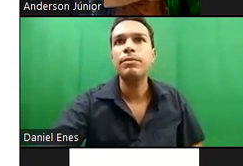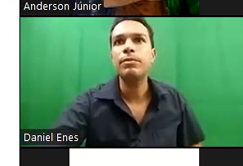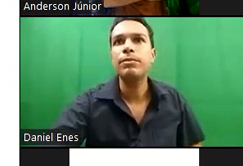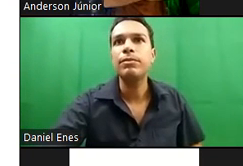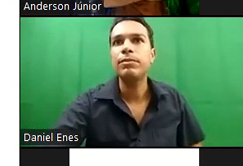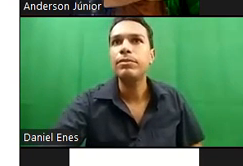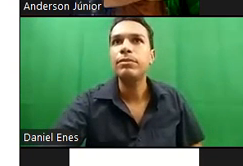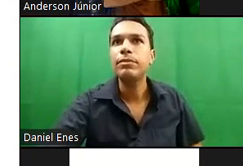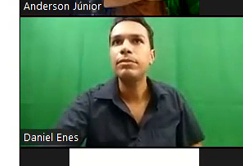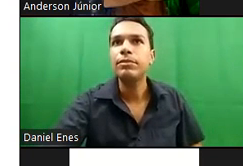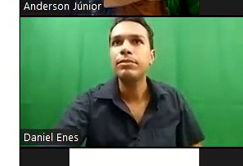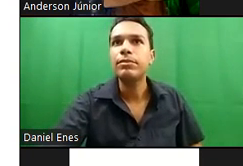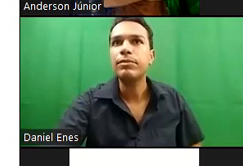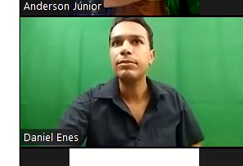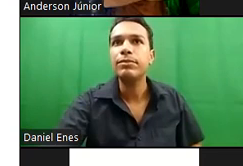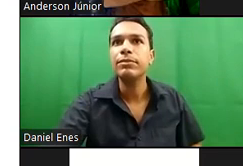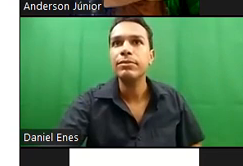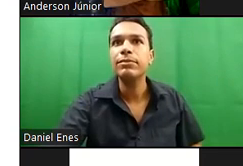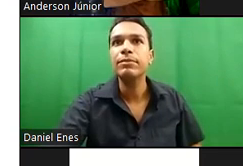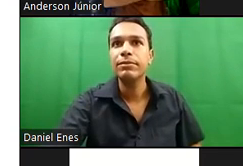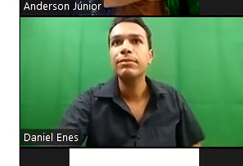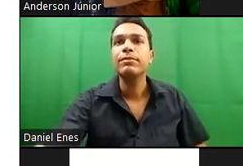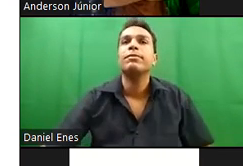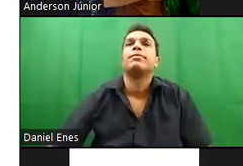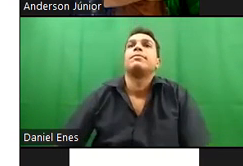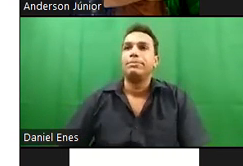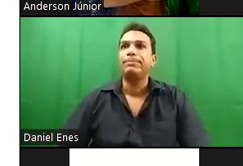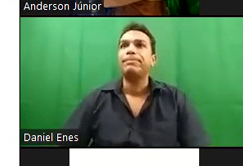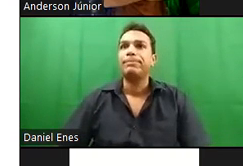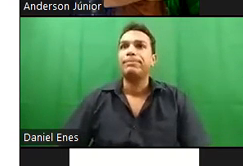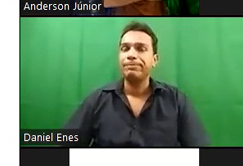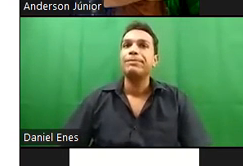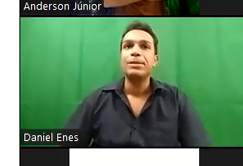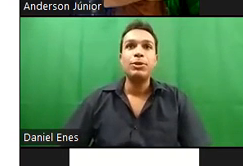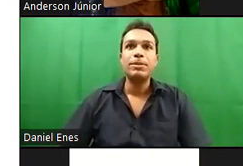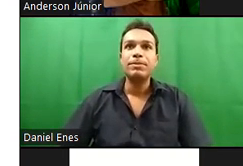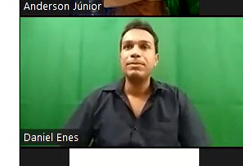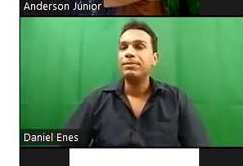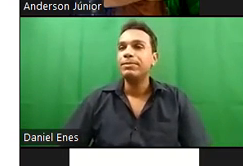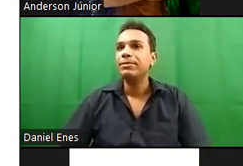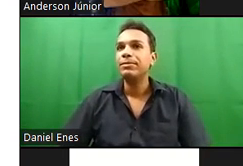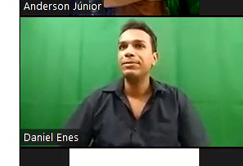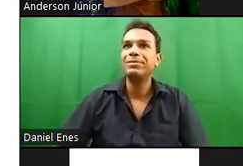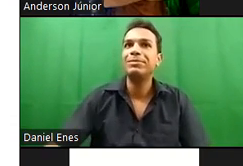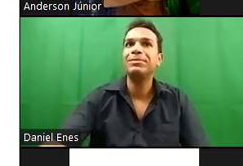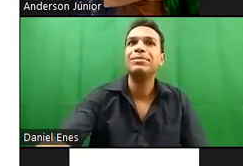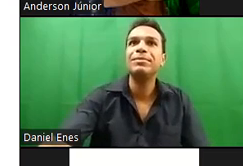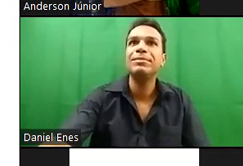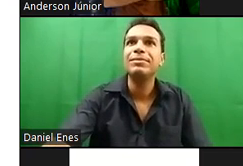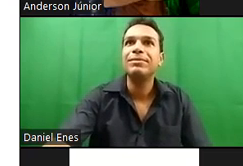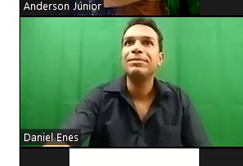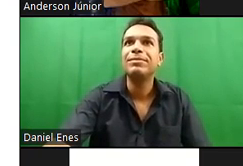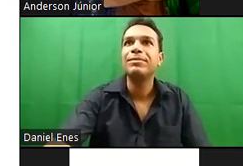sinais tinha toda essa estrutura igual à língua portuguesa. Interessante. Eu também não sabia que ela também